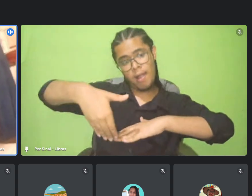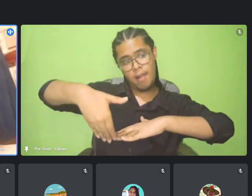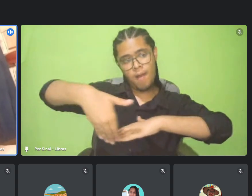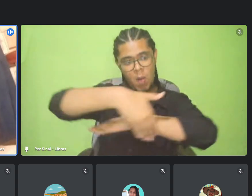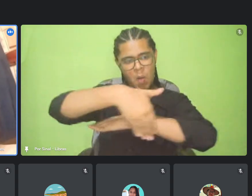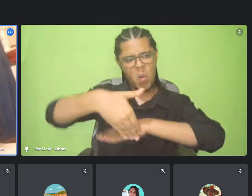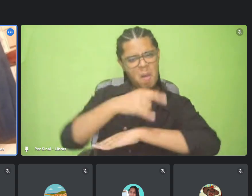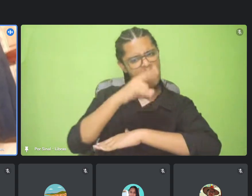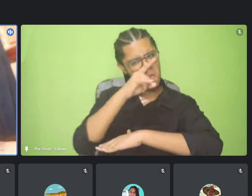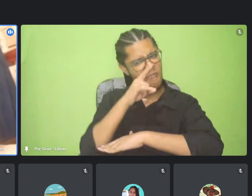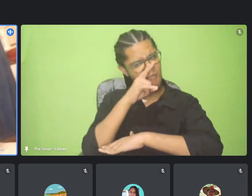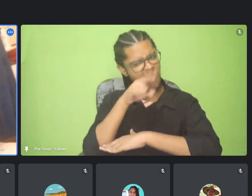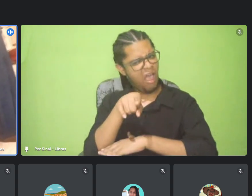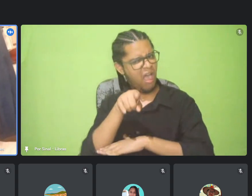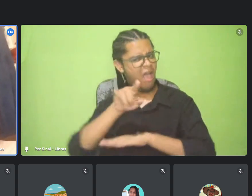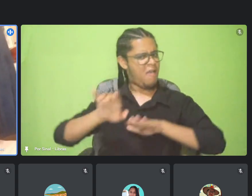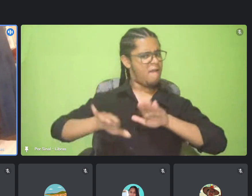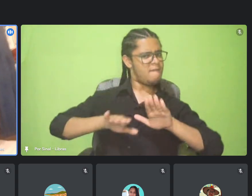sempre uma comunidade